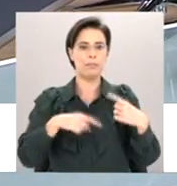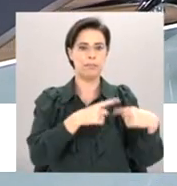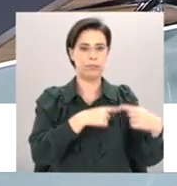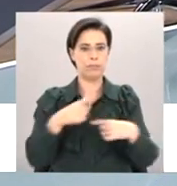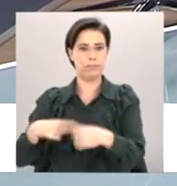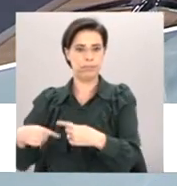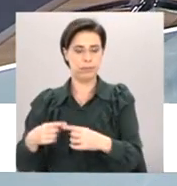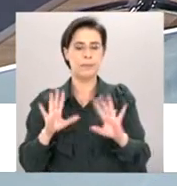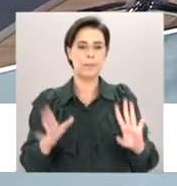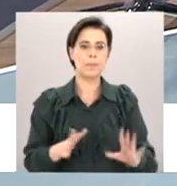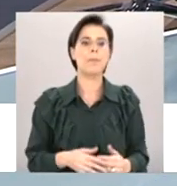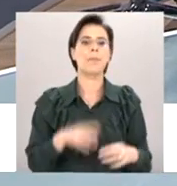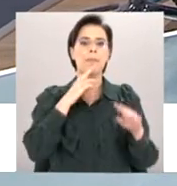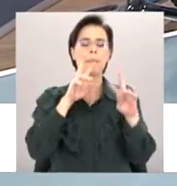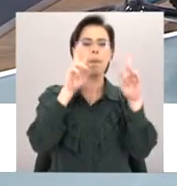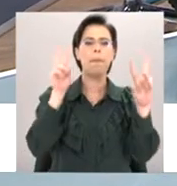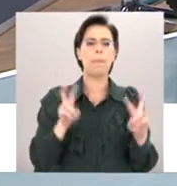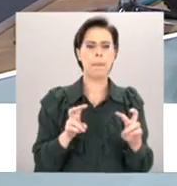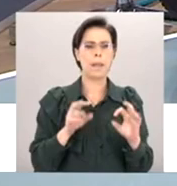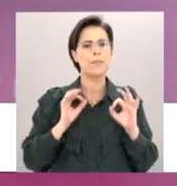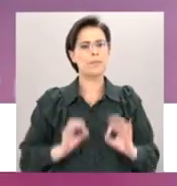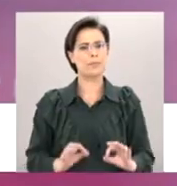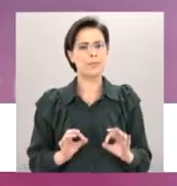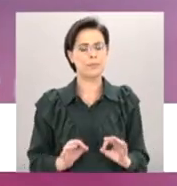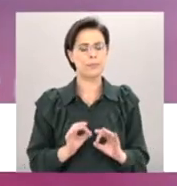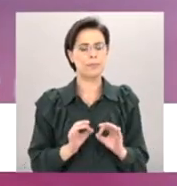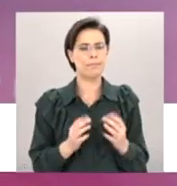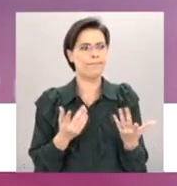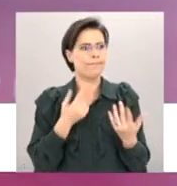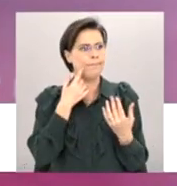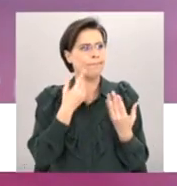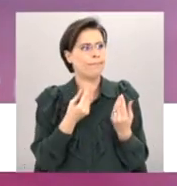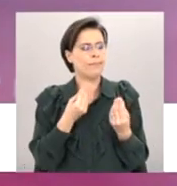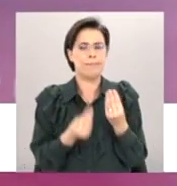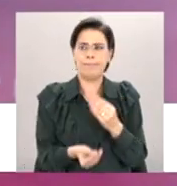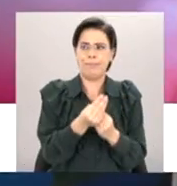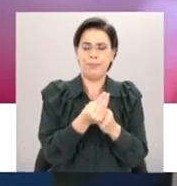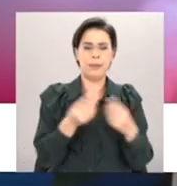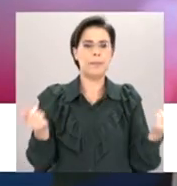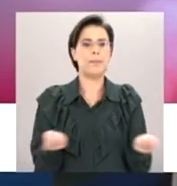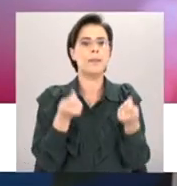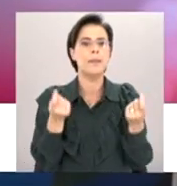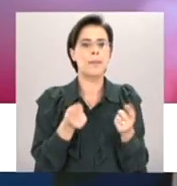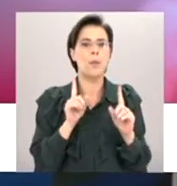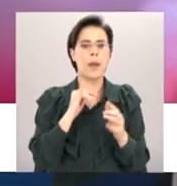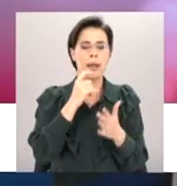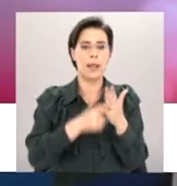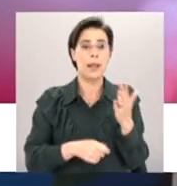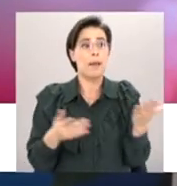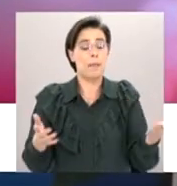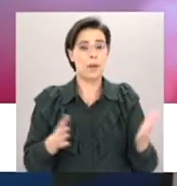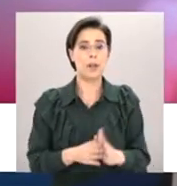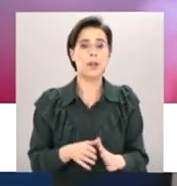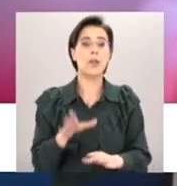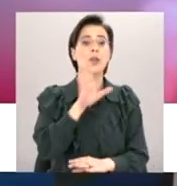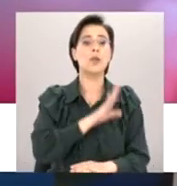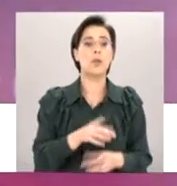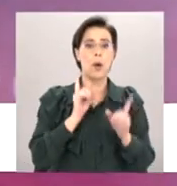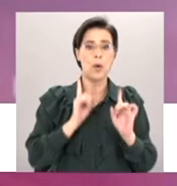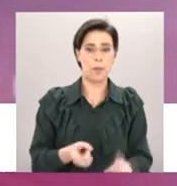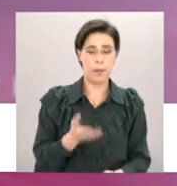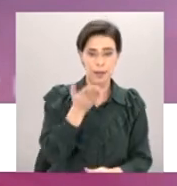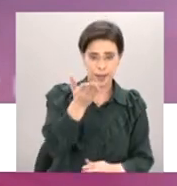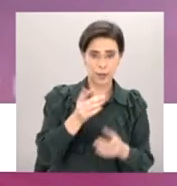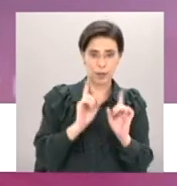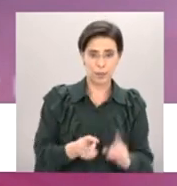vamos começar por falar de um tema que é particularmente impopular numa campanha eleitoral que são os impostos vão que tem segredo vou